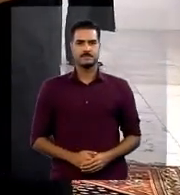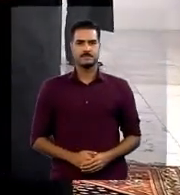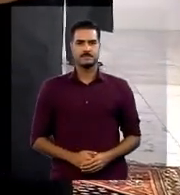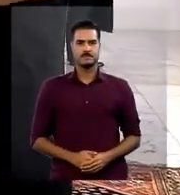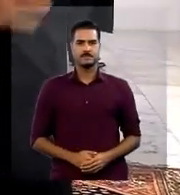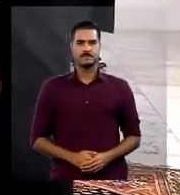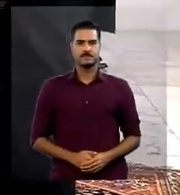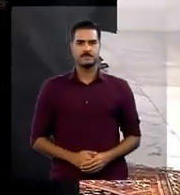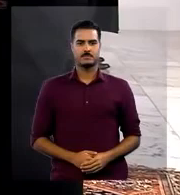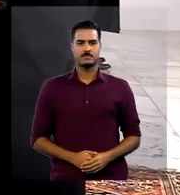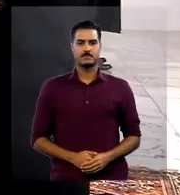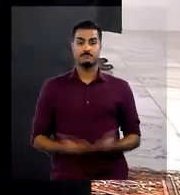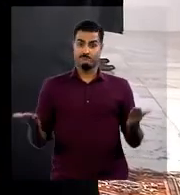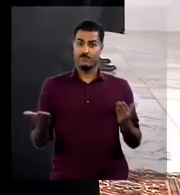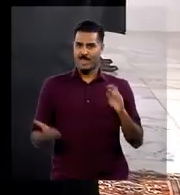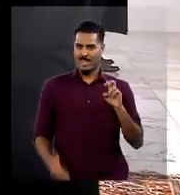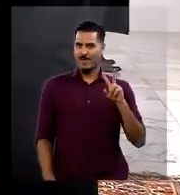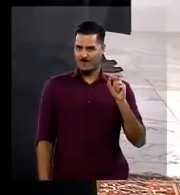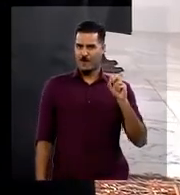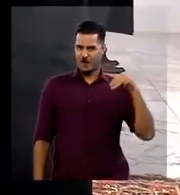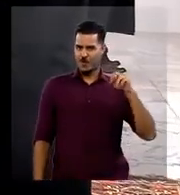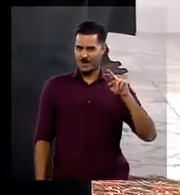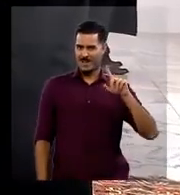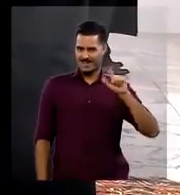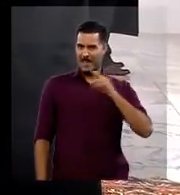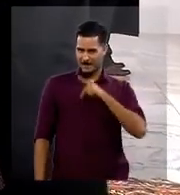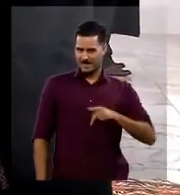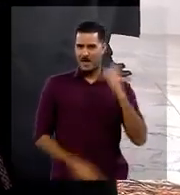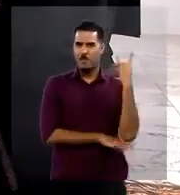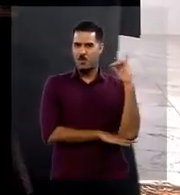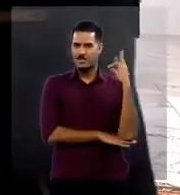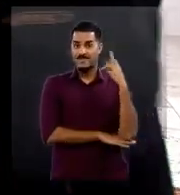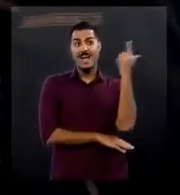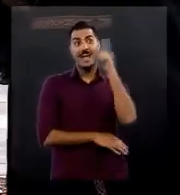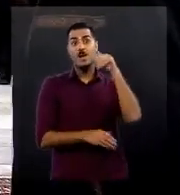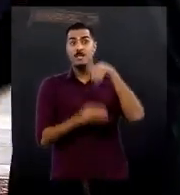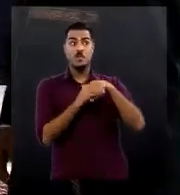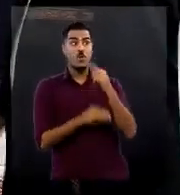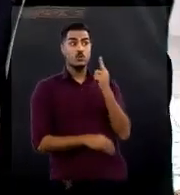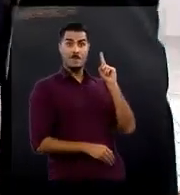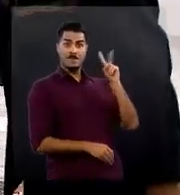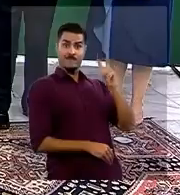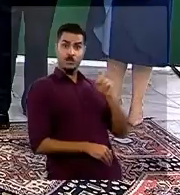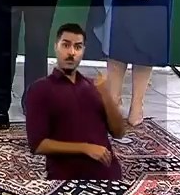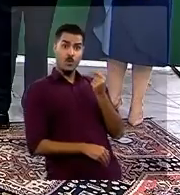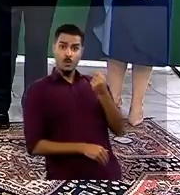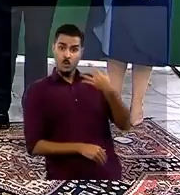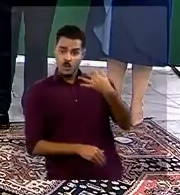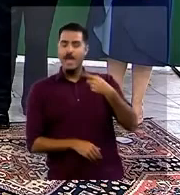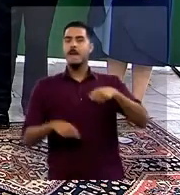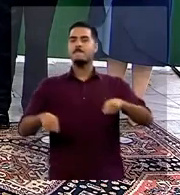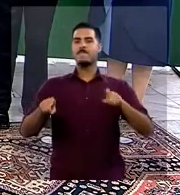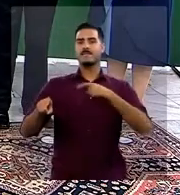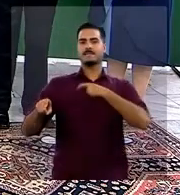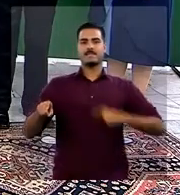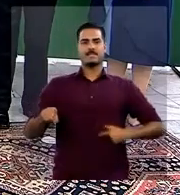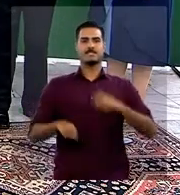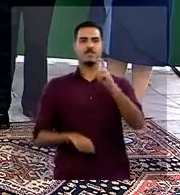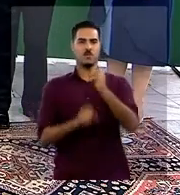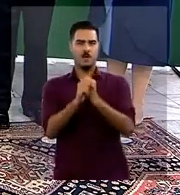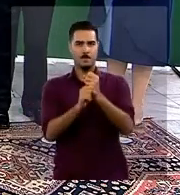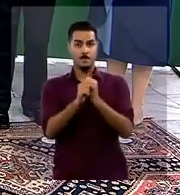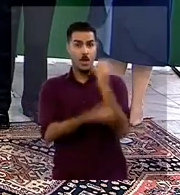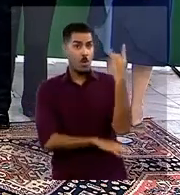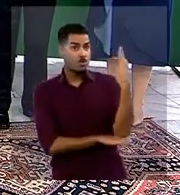Agora temos Evo Morales, presidente da Bolívia, eleito pela última vez em 2014 para um mandato de 5 anos. A Bolívia